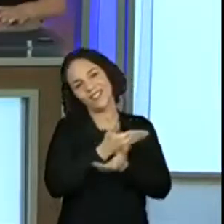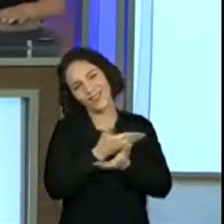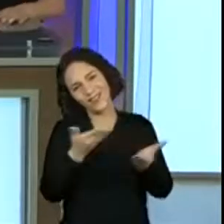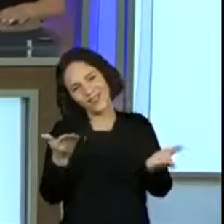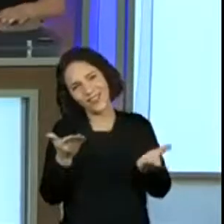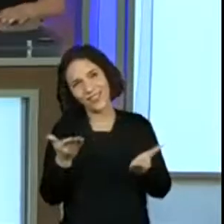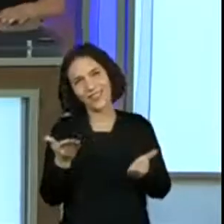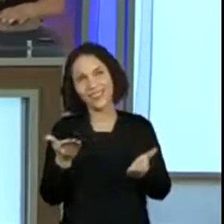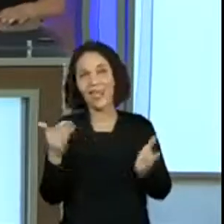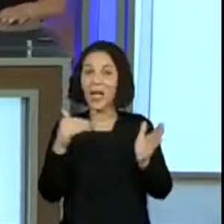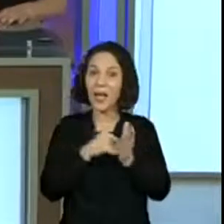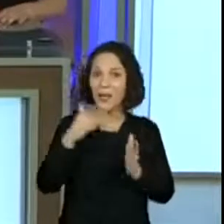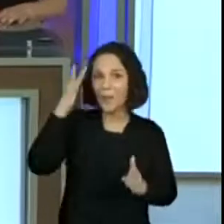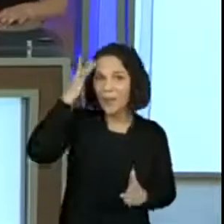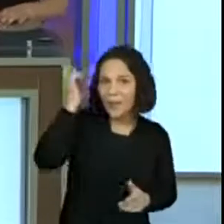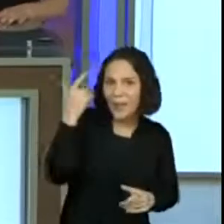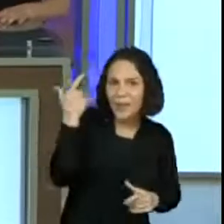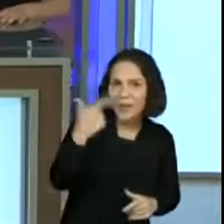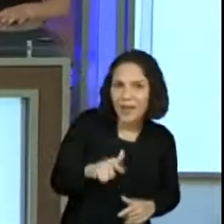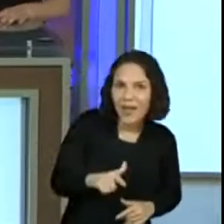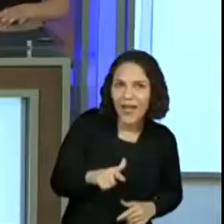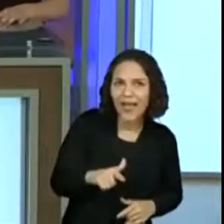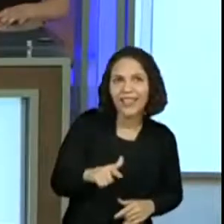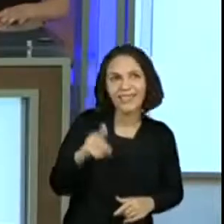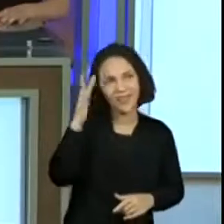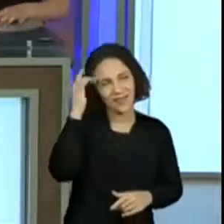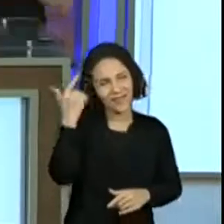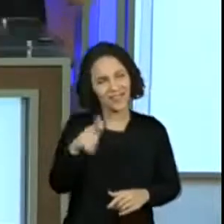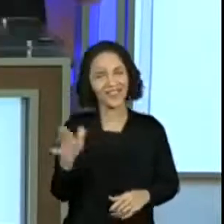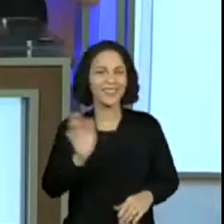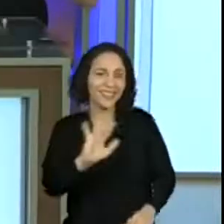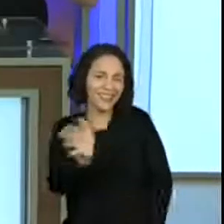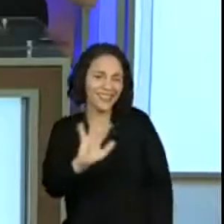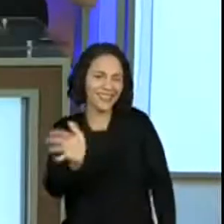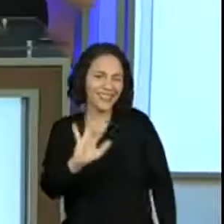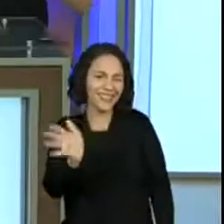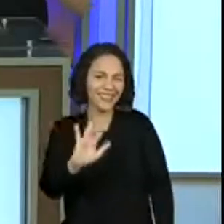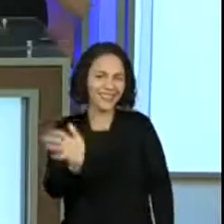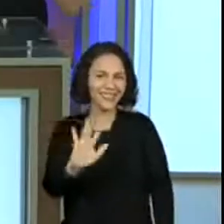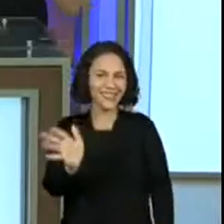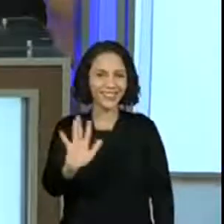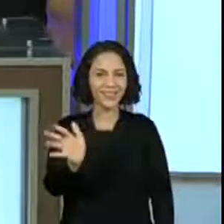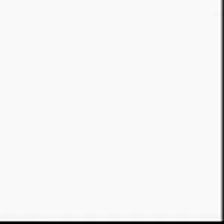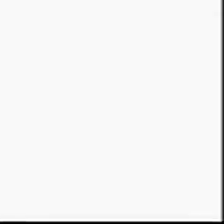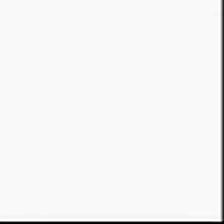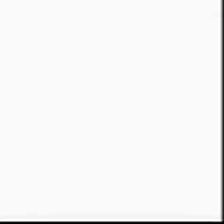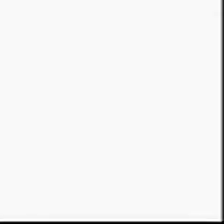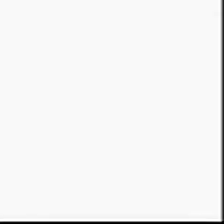e amanhã tem mais. Amanhã tem mais, amanhã a gente está aqui de volta. Tchau, tchau, até amanhã.